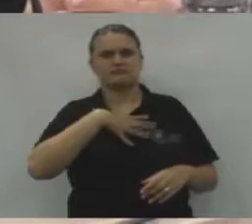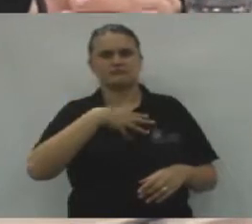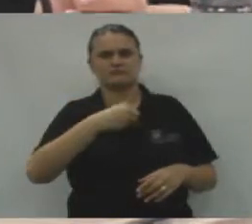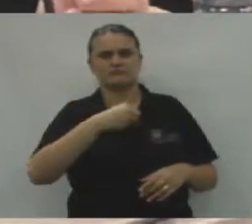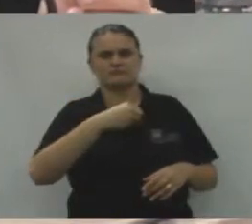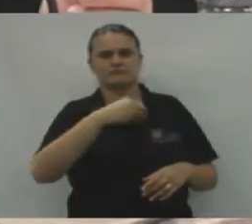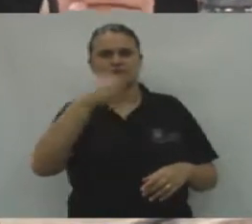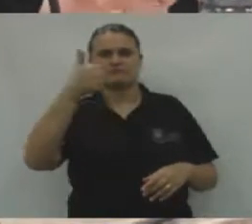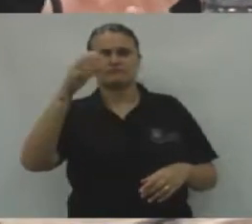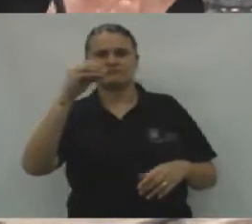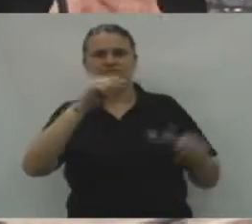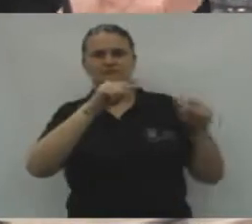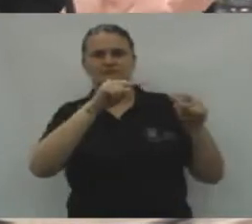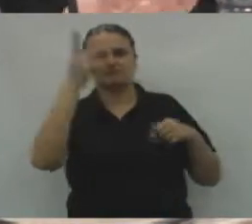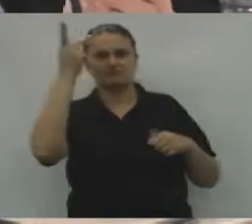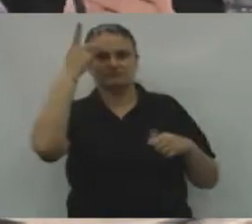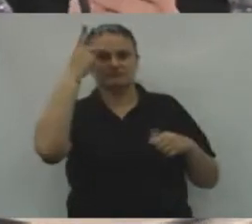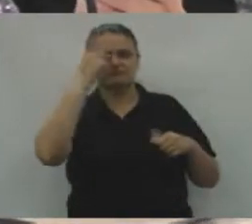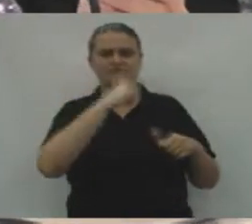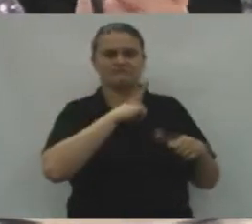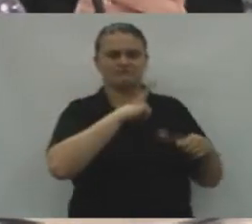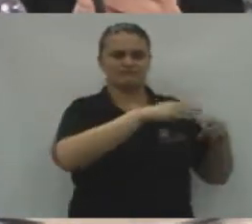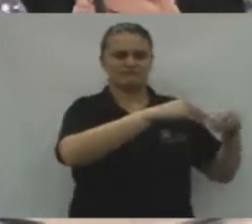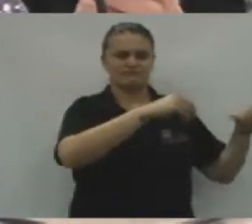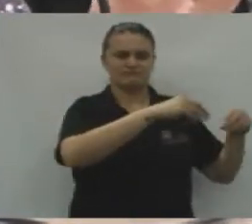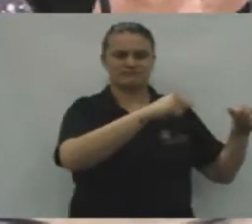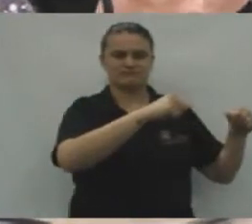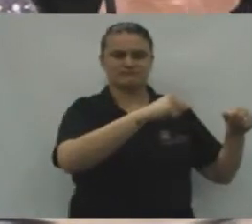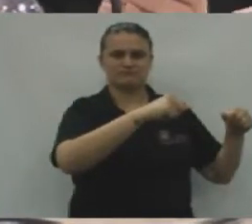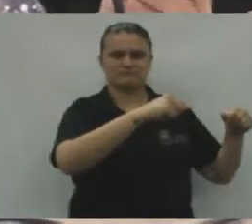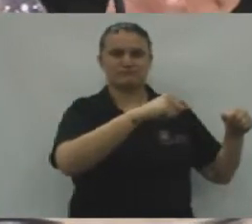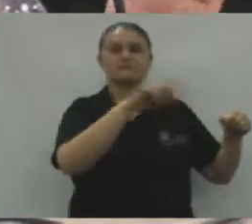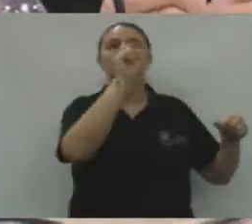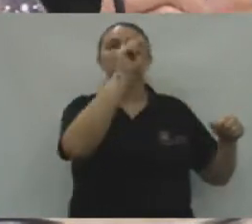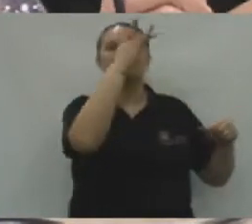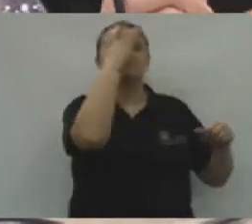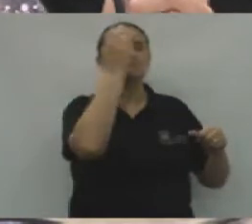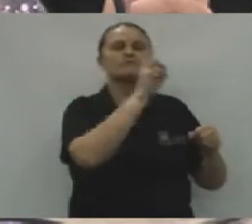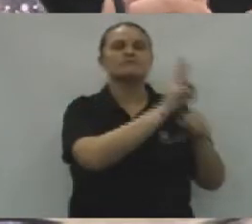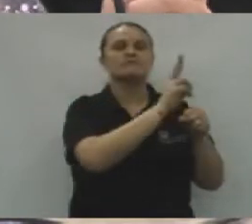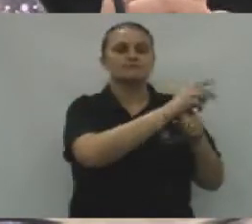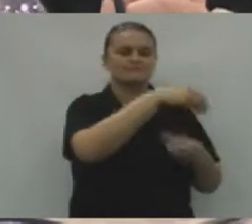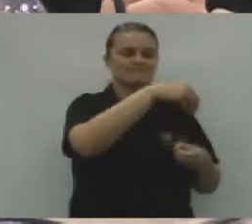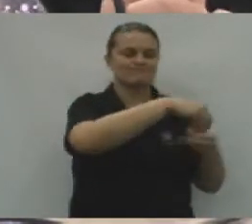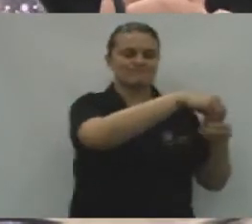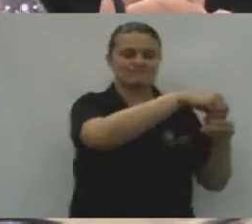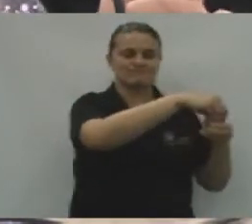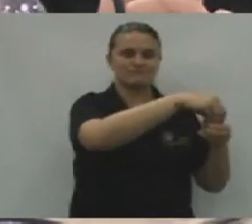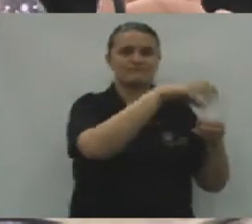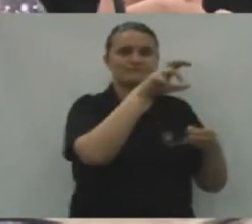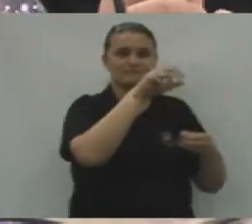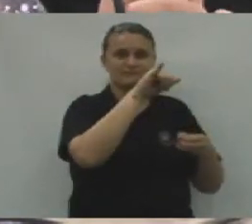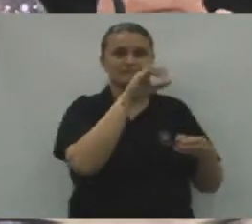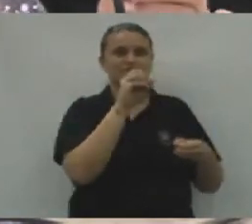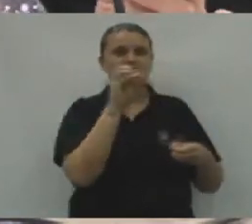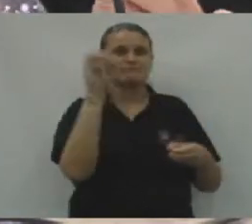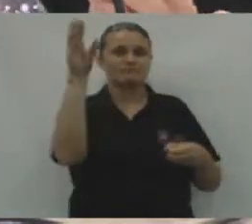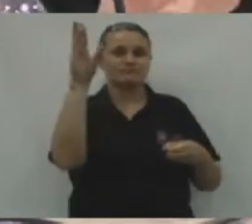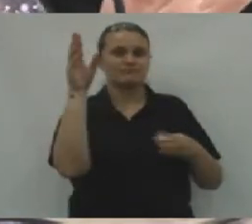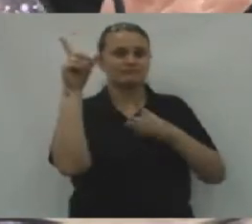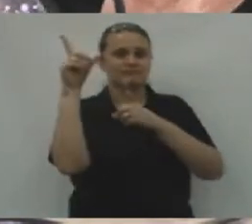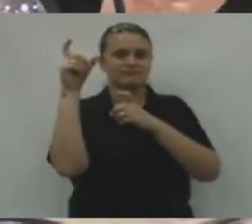Paulo, porque eu tenho as terras, mas não tem um incentivo de ninguém. Quando você vai para ali, para Caçador, aquela região, você